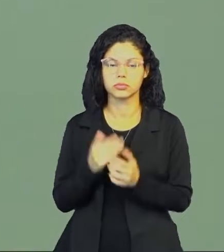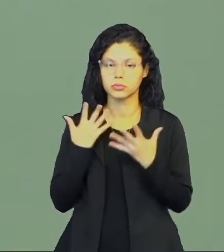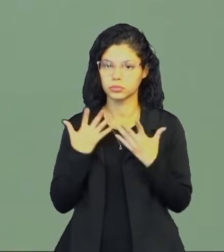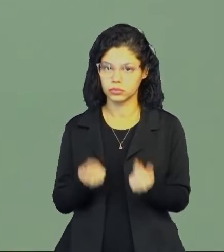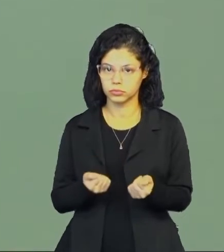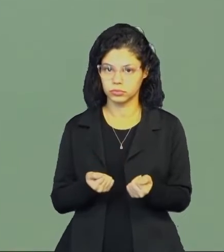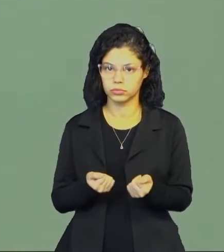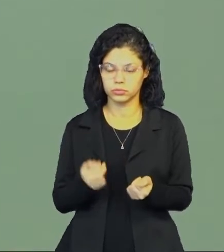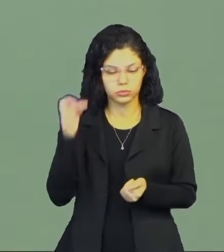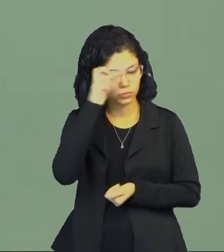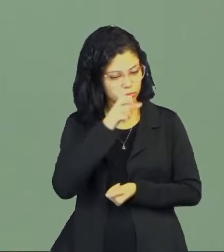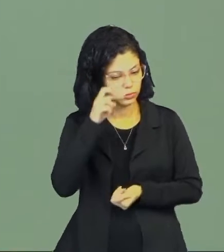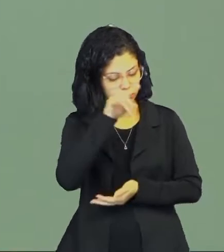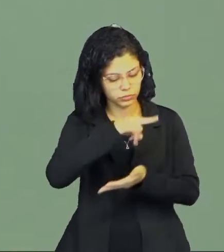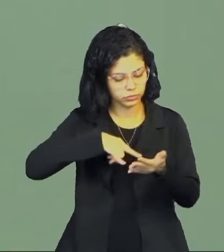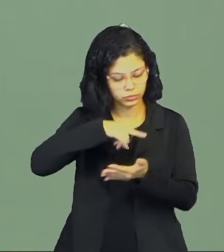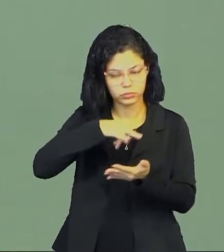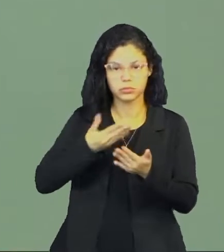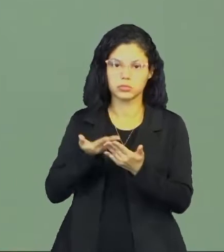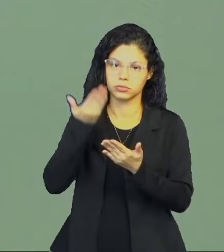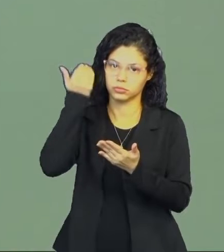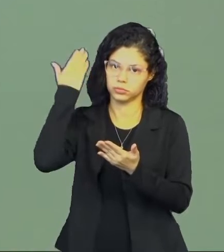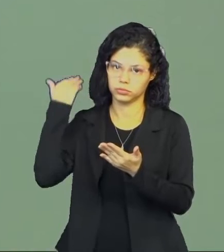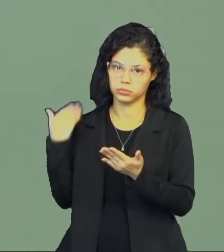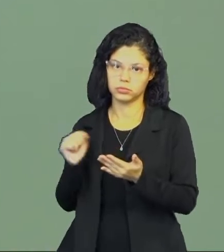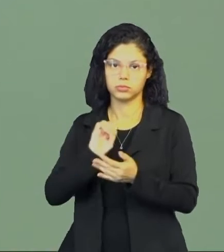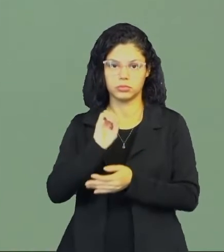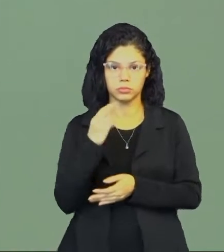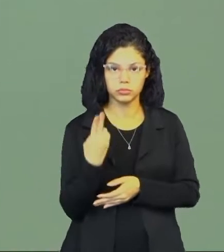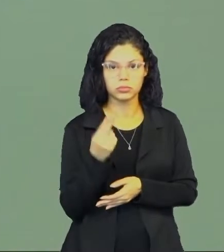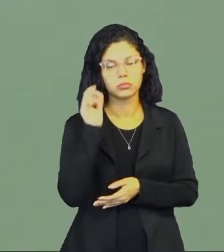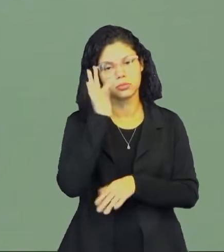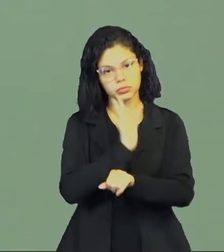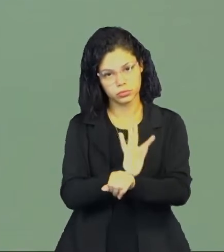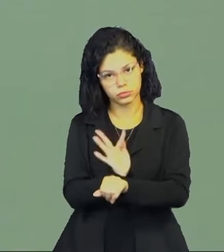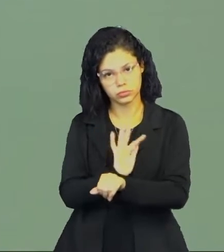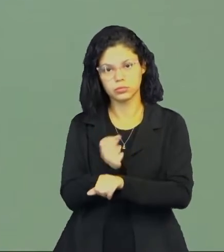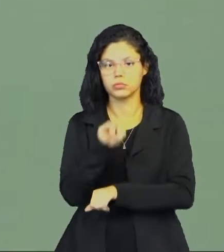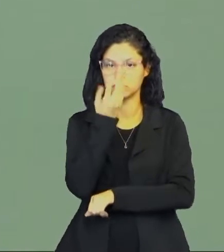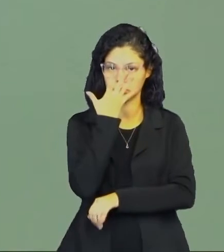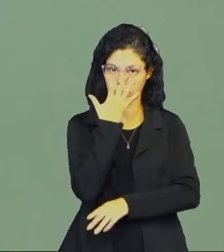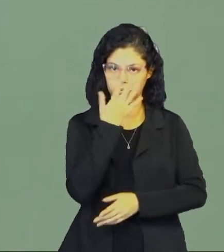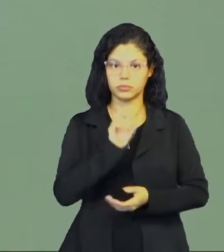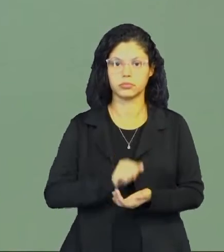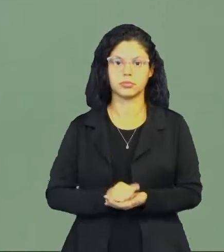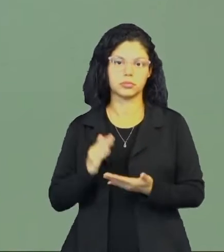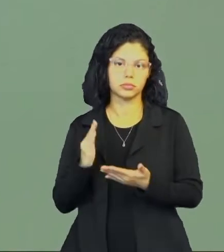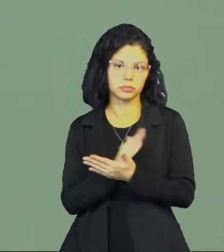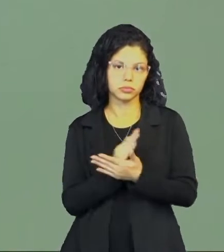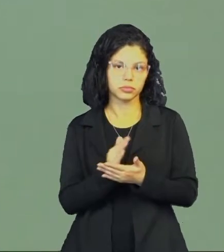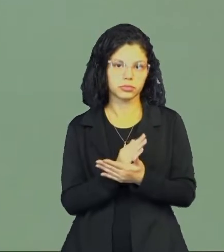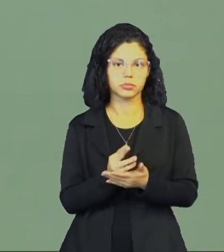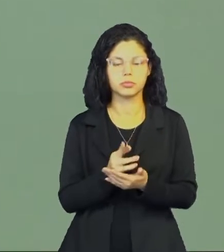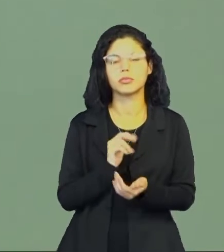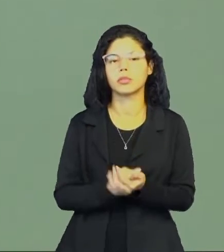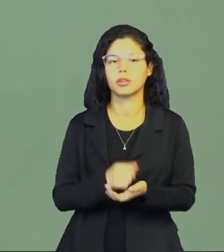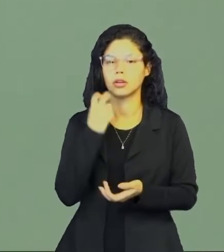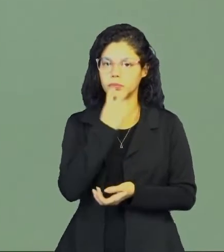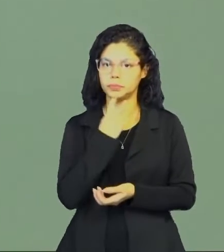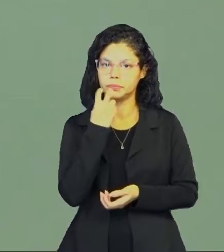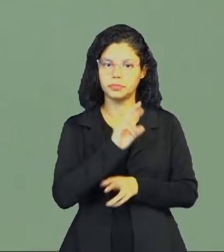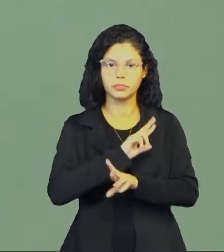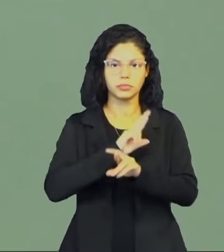adotando a análise de documentos da época, ou de filmes, fotografias, ou um relato oral.